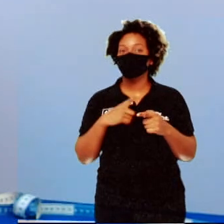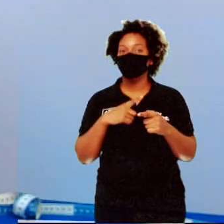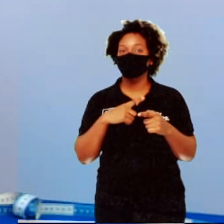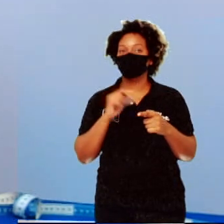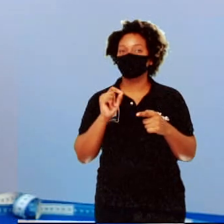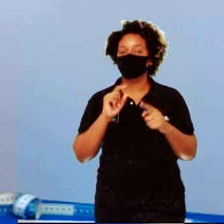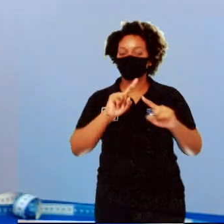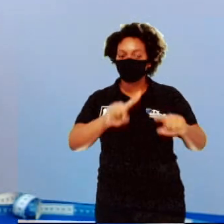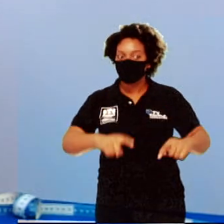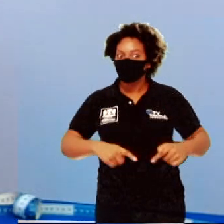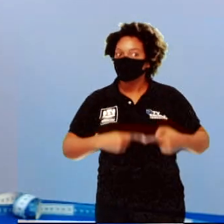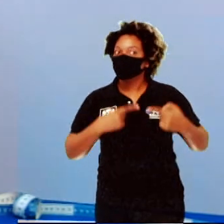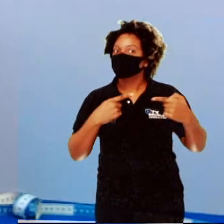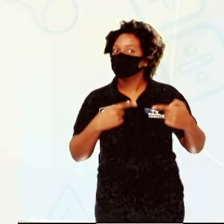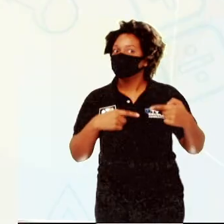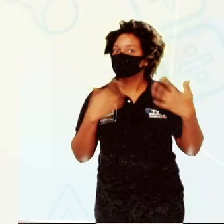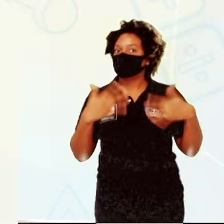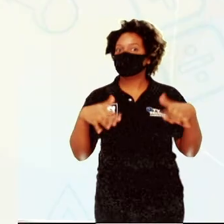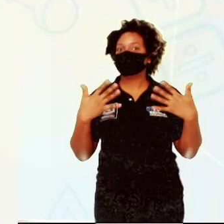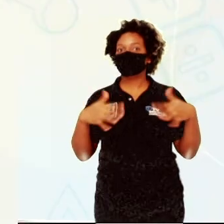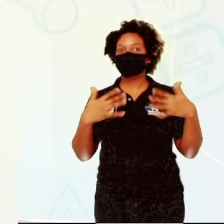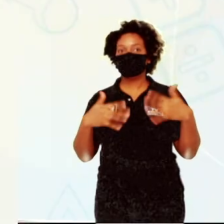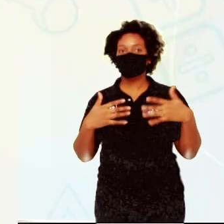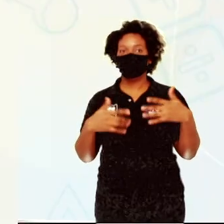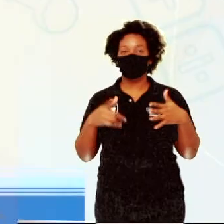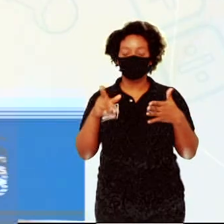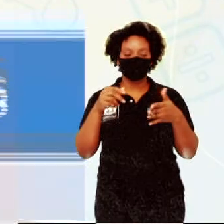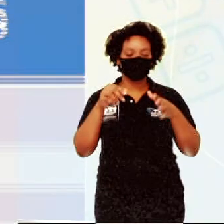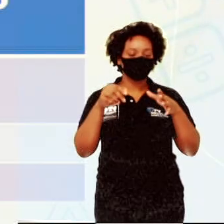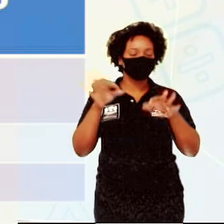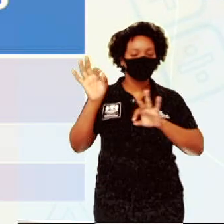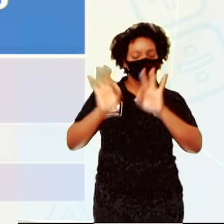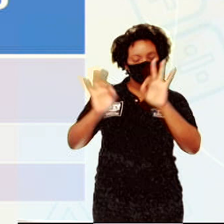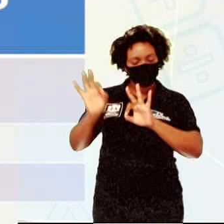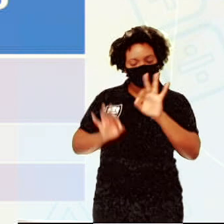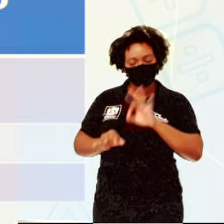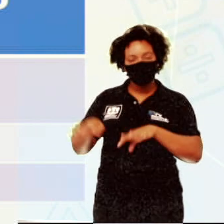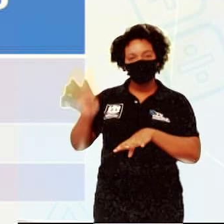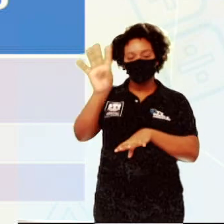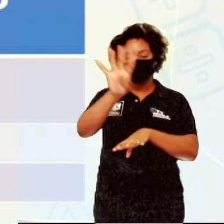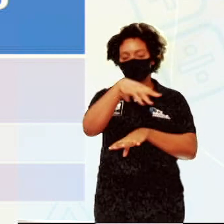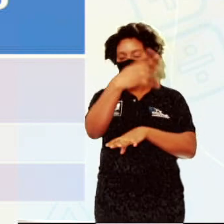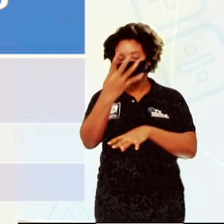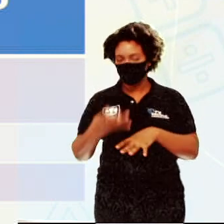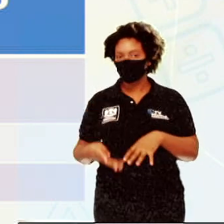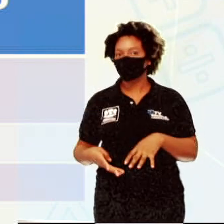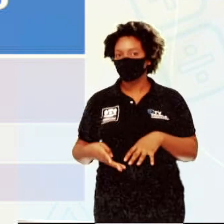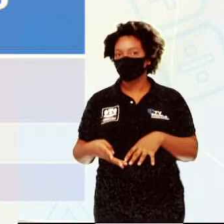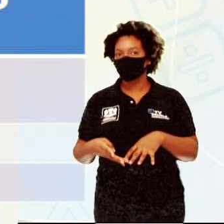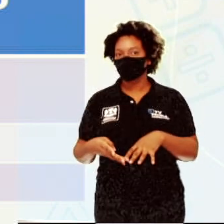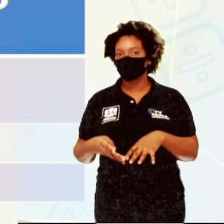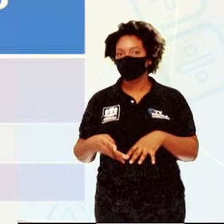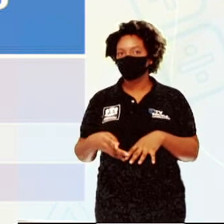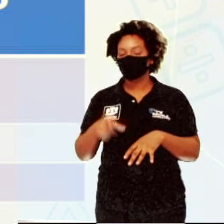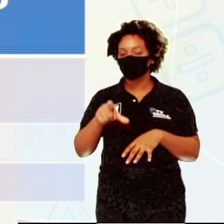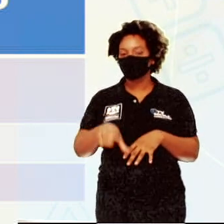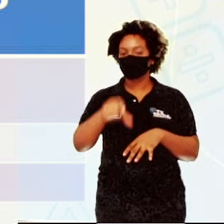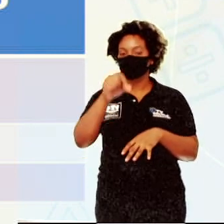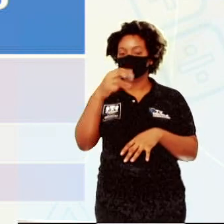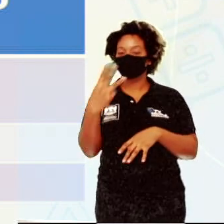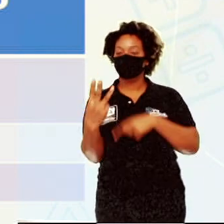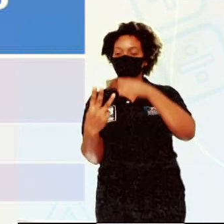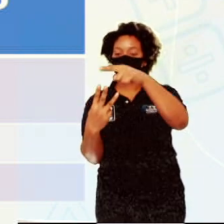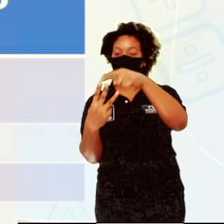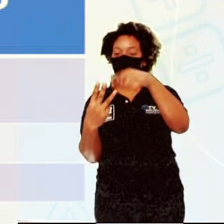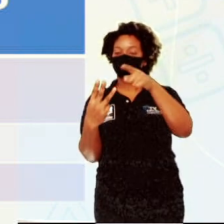grande desafio para você. Faça uma tabela igual a essa que eu te proponho agora. E você vai pegar 3